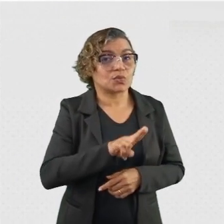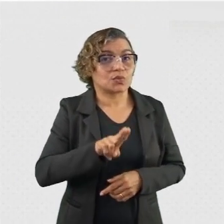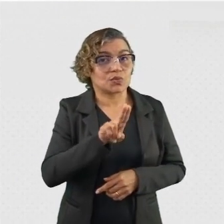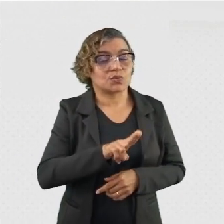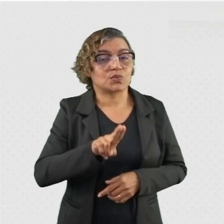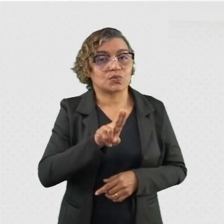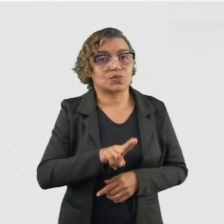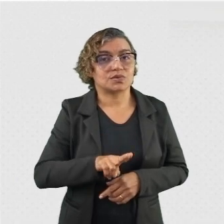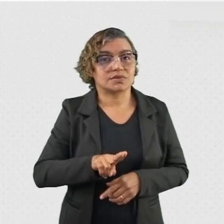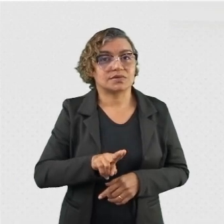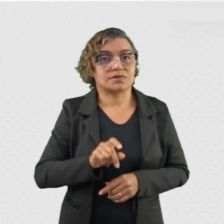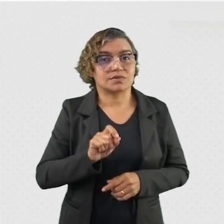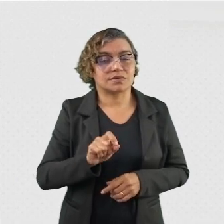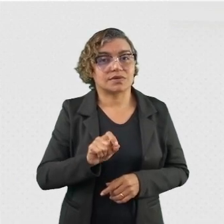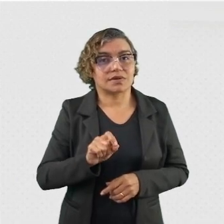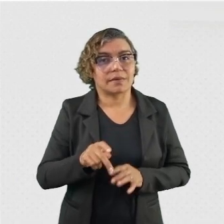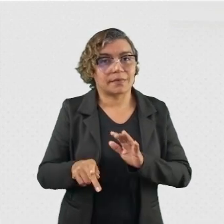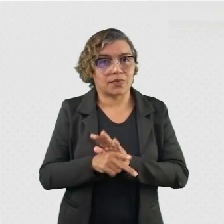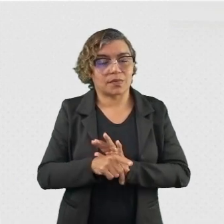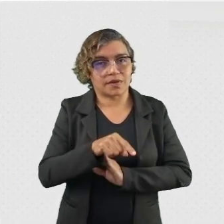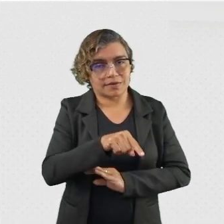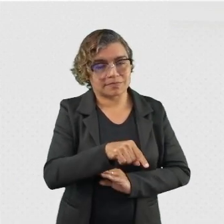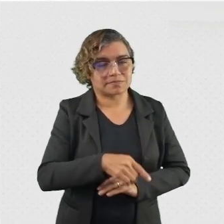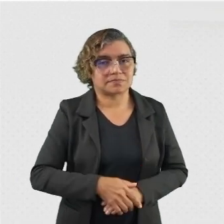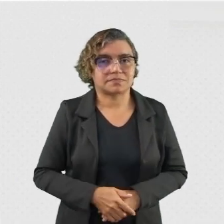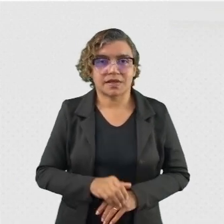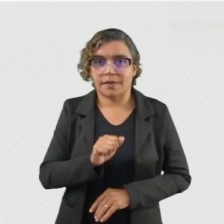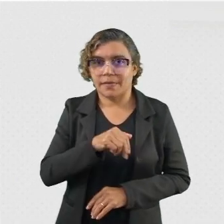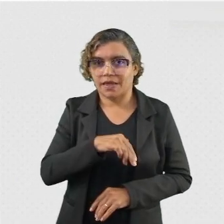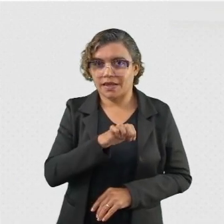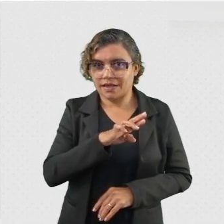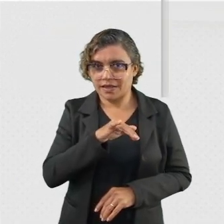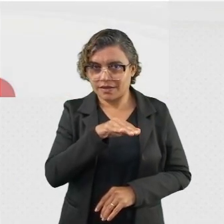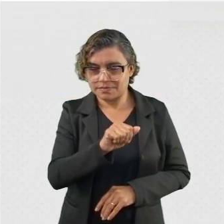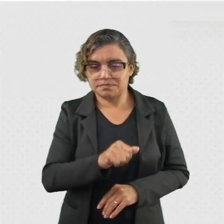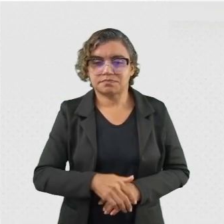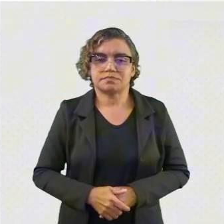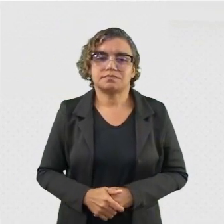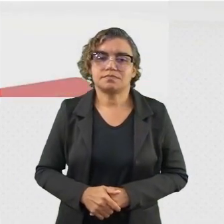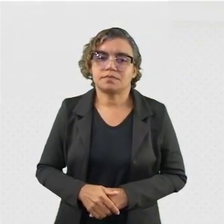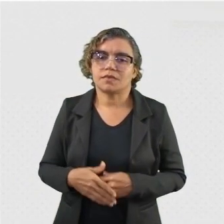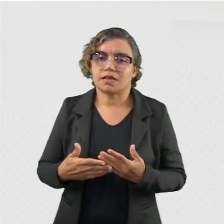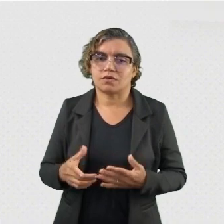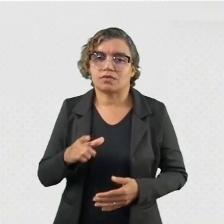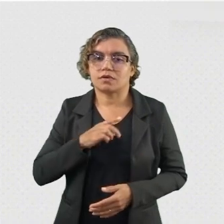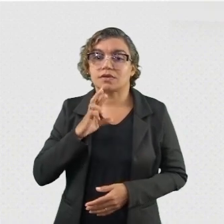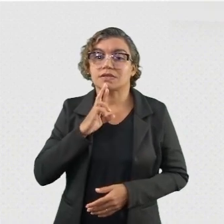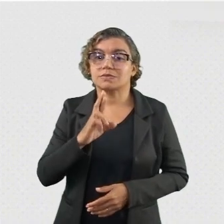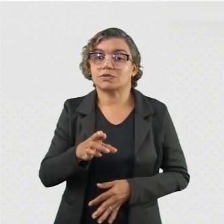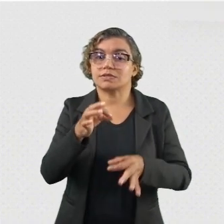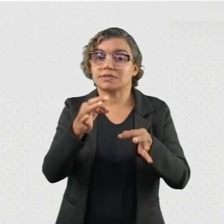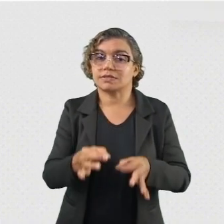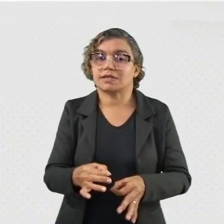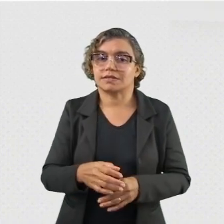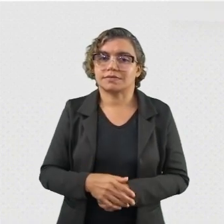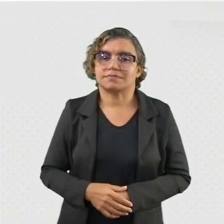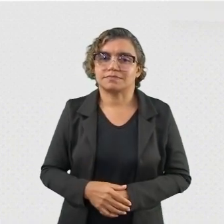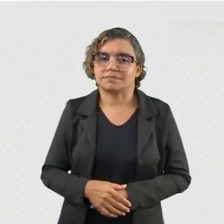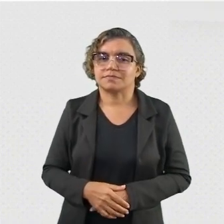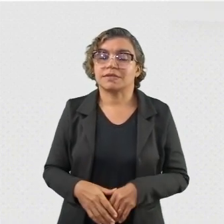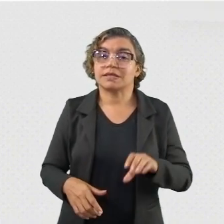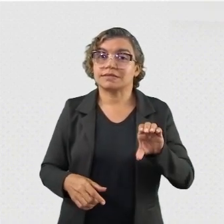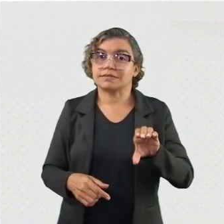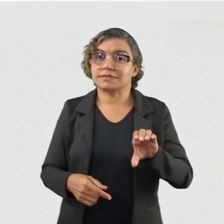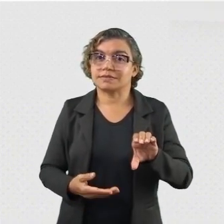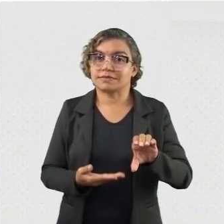se referir aos Estados Unidos, tá bom? Então nós temos como resposta correta as diferenças